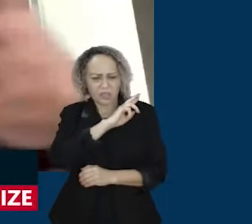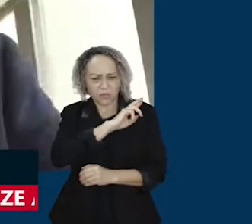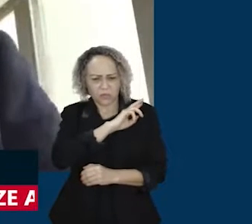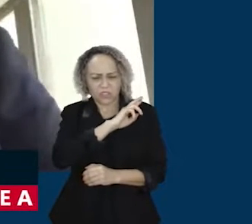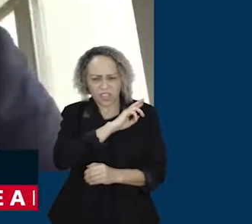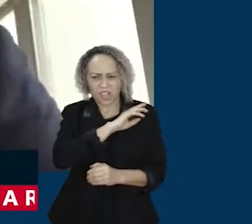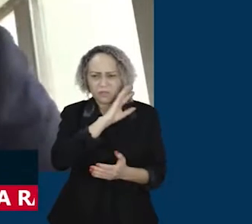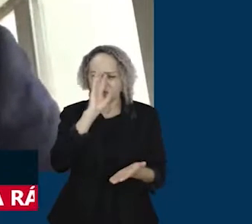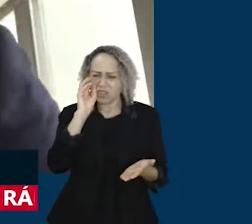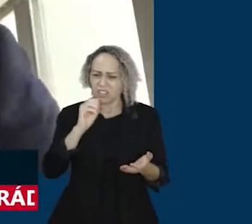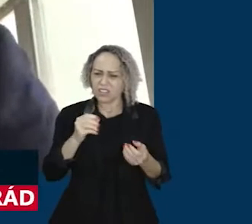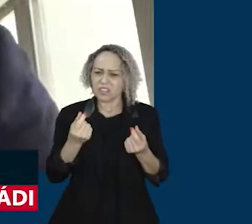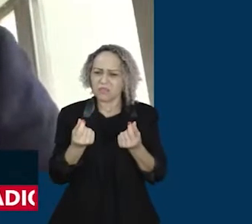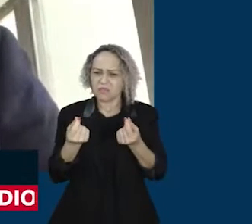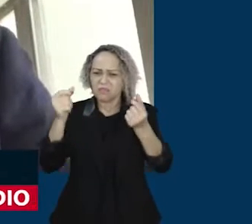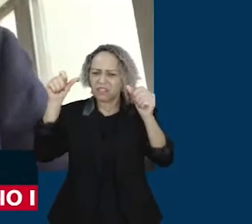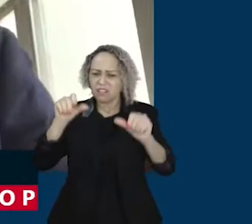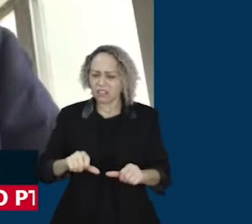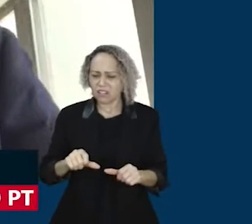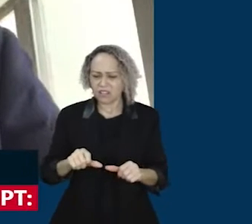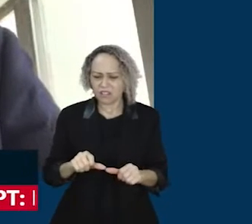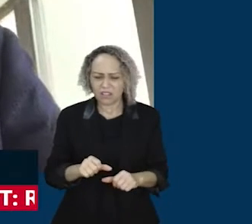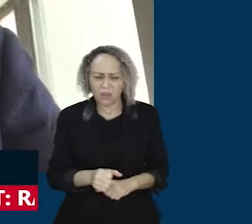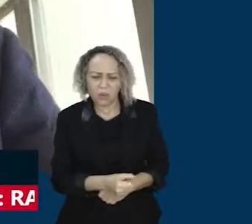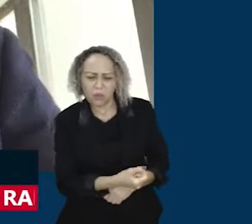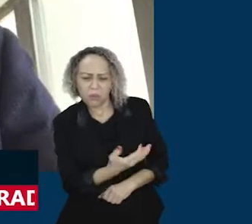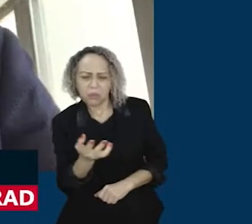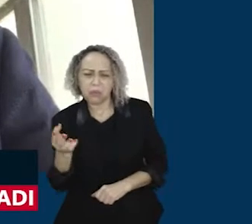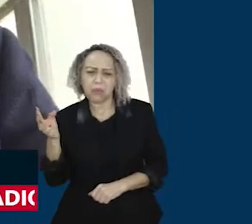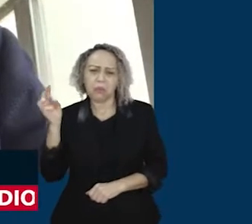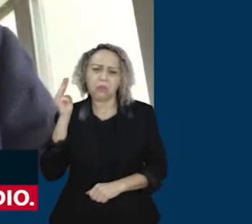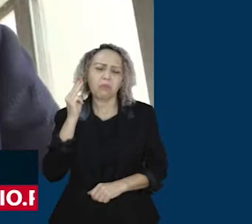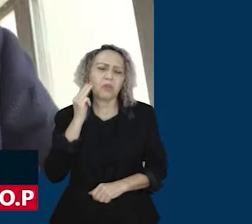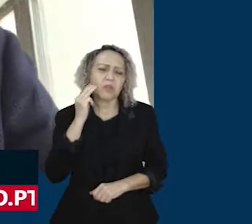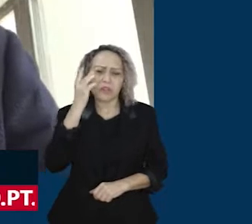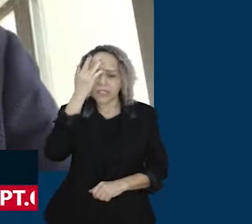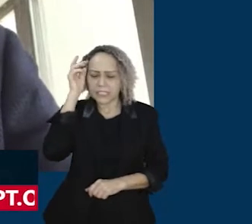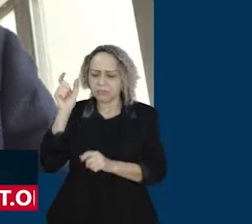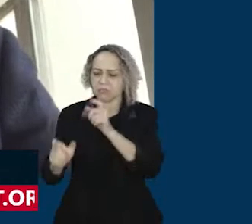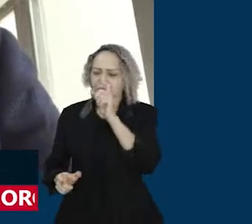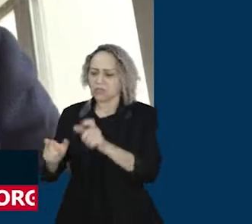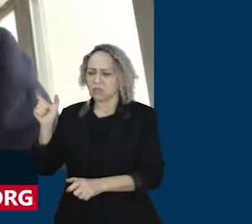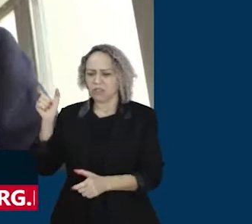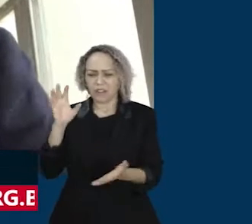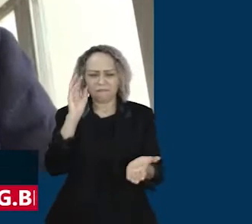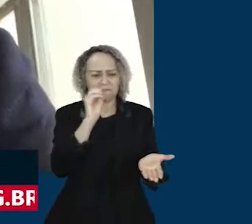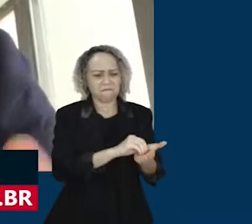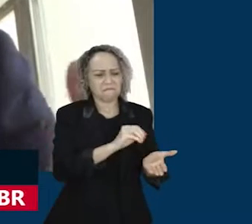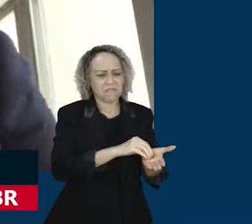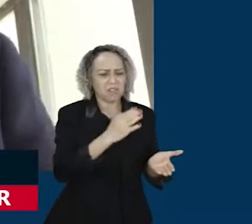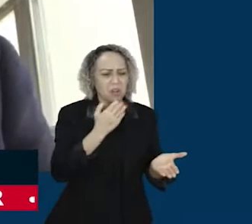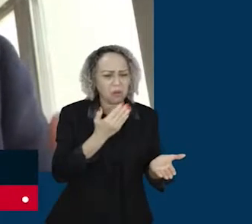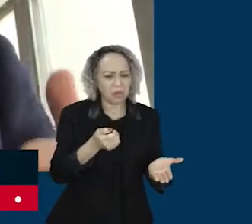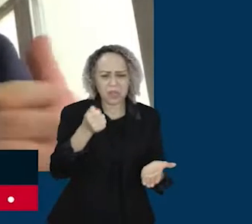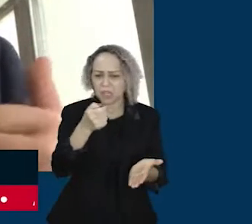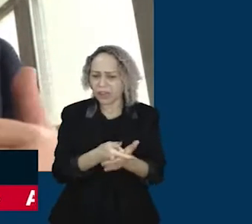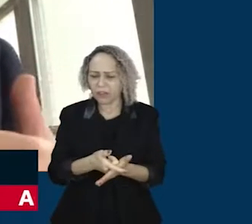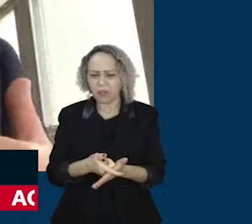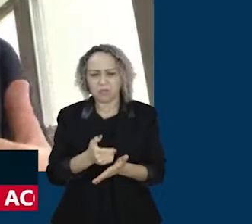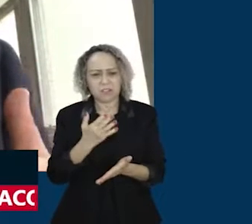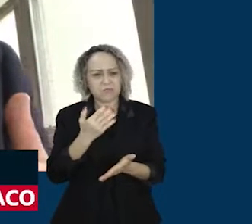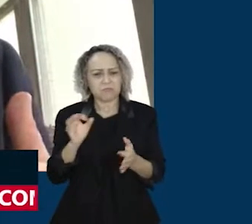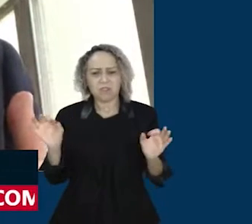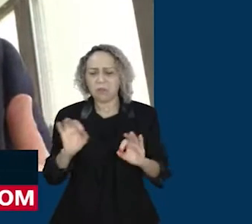crise com as pessoas, com milhões de brasileiros na insegurança alimentar, sem poder comprar comida, sem nada, aí vai pedir para o